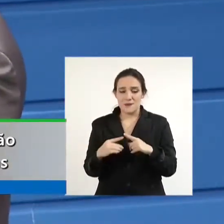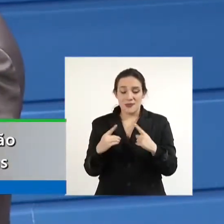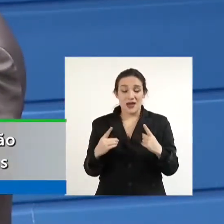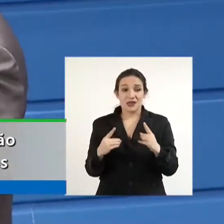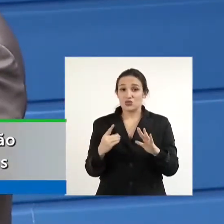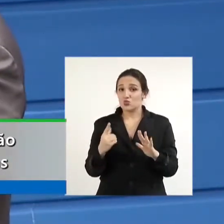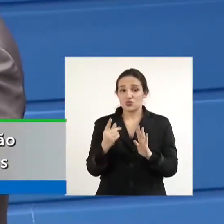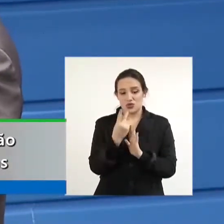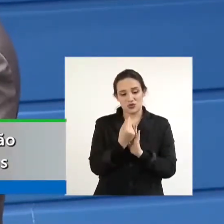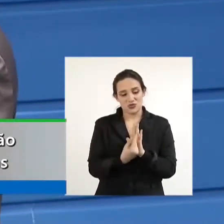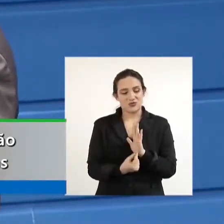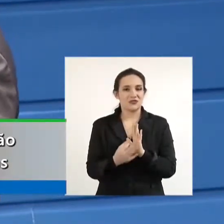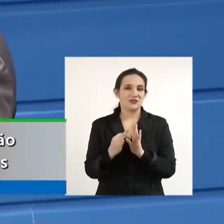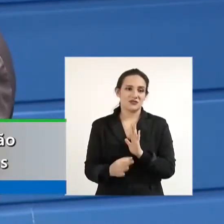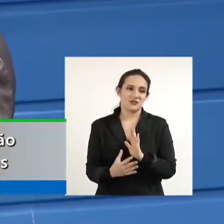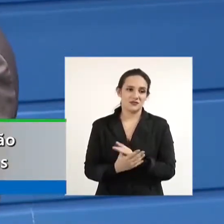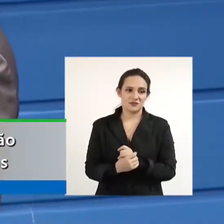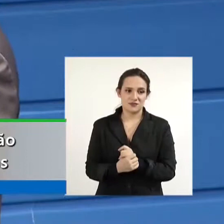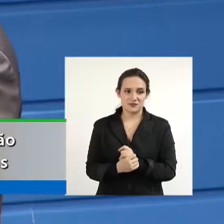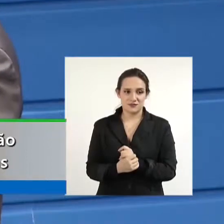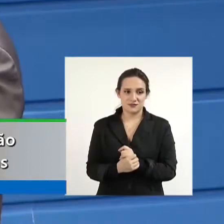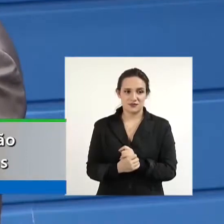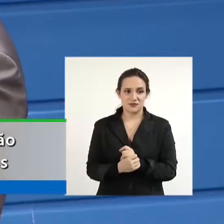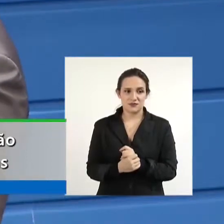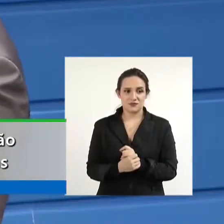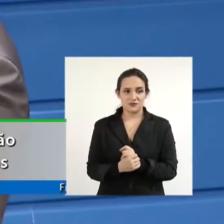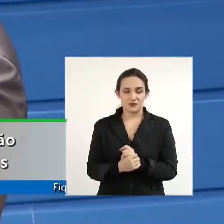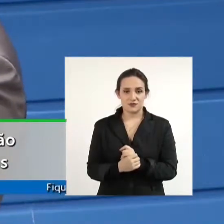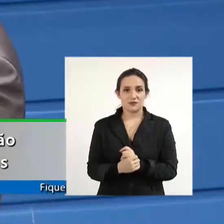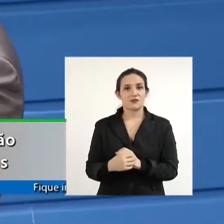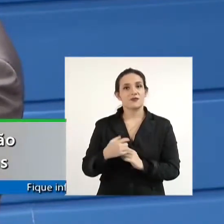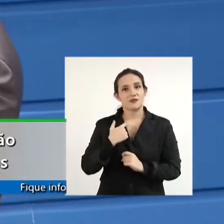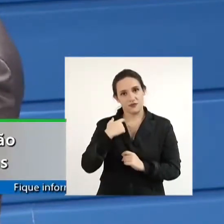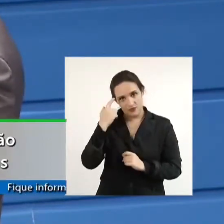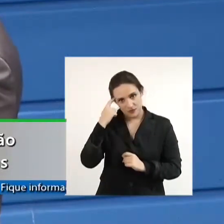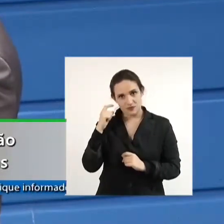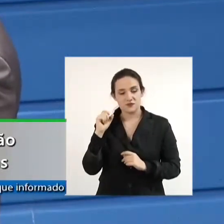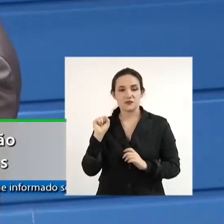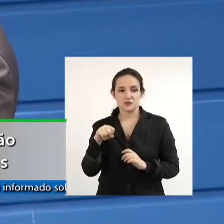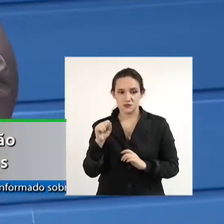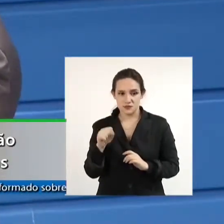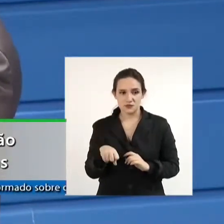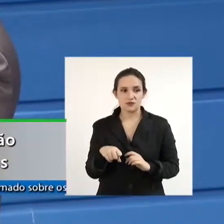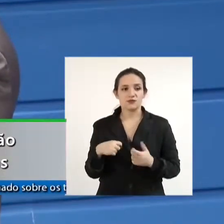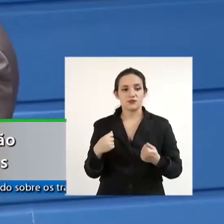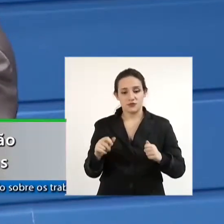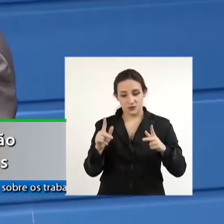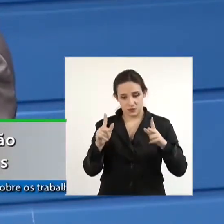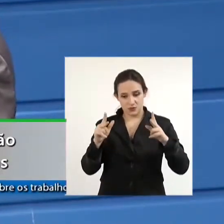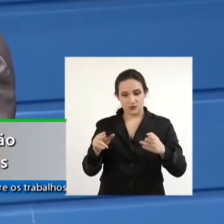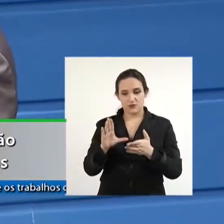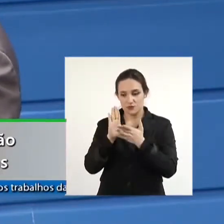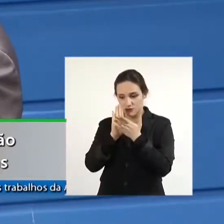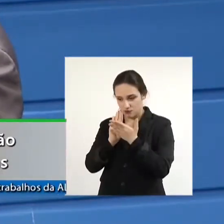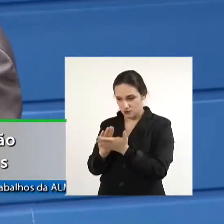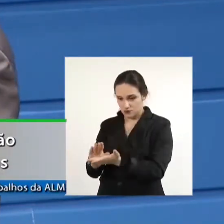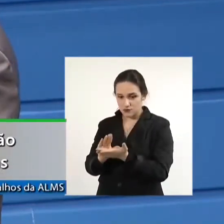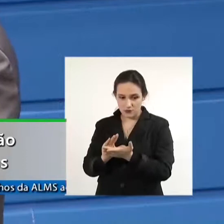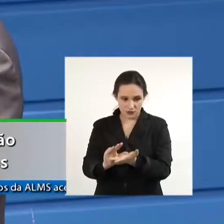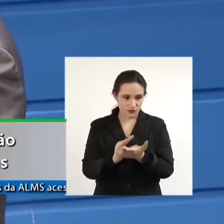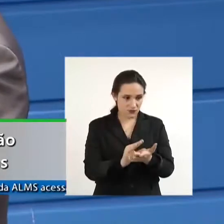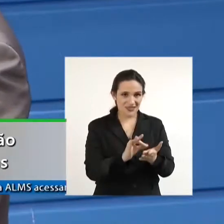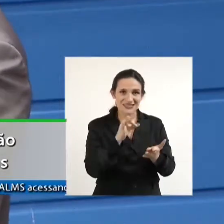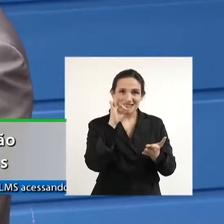orçamento gigantesco e que é um gargalo, um poço sem fundo. Então, acho que devia ser melhor redistribuído esses recursos para que as